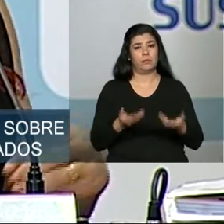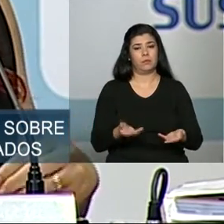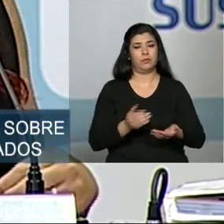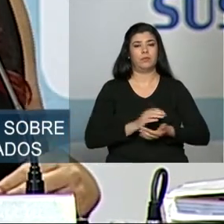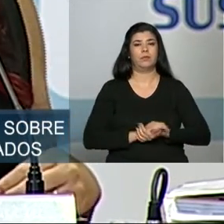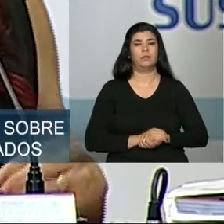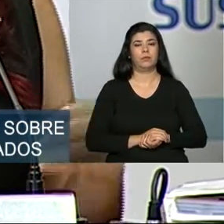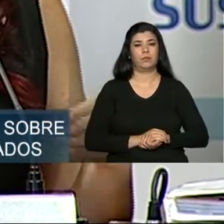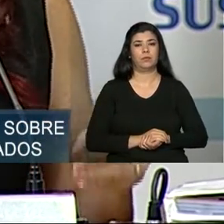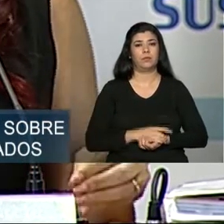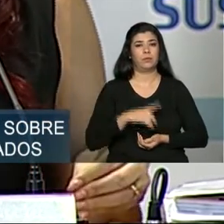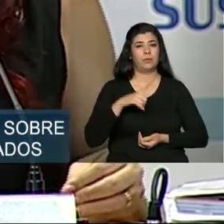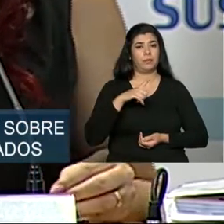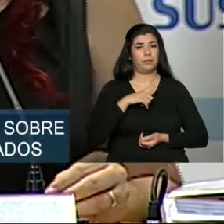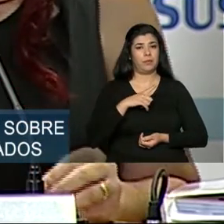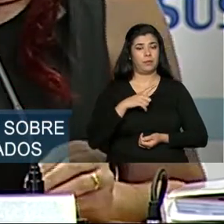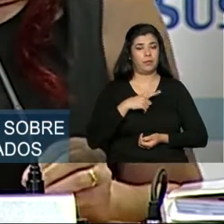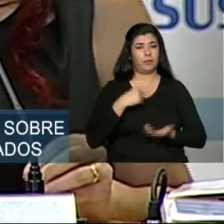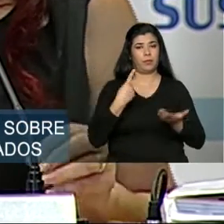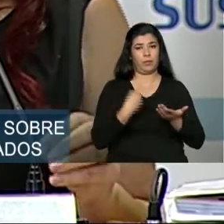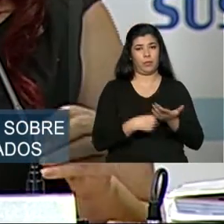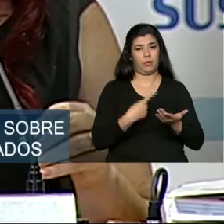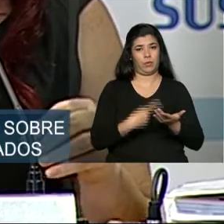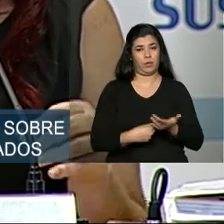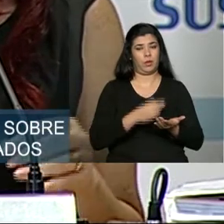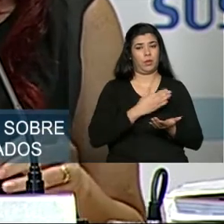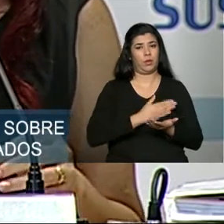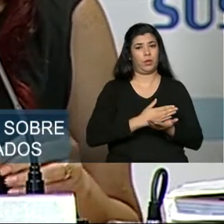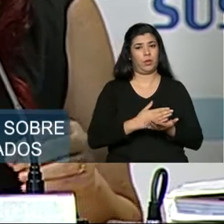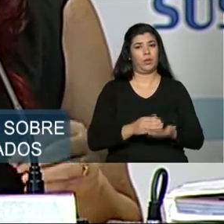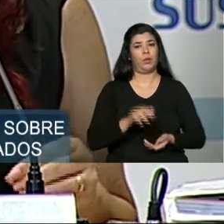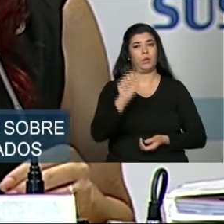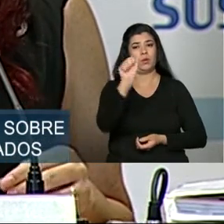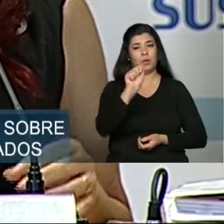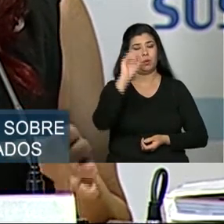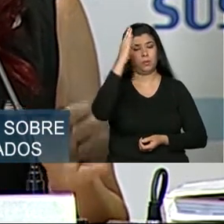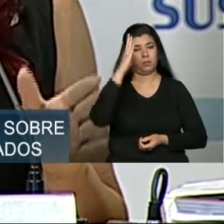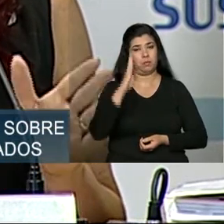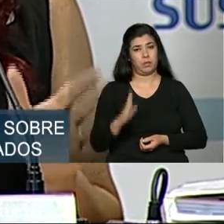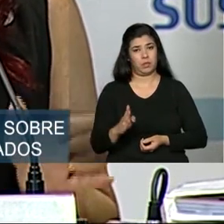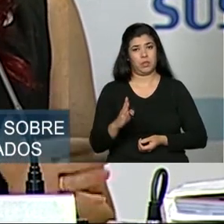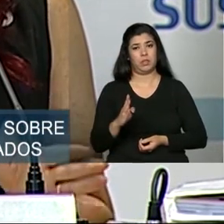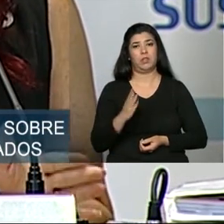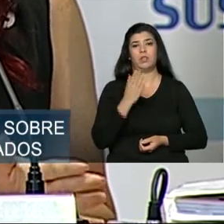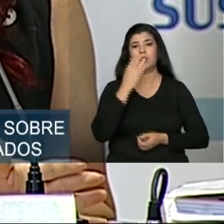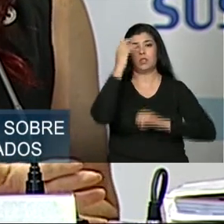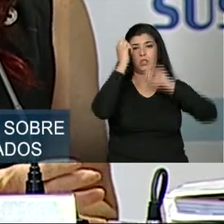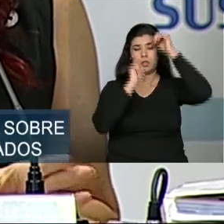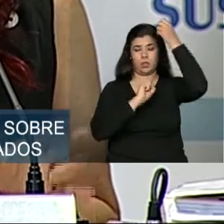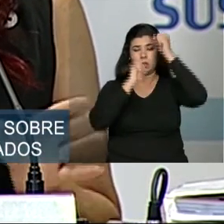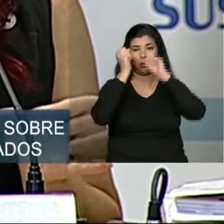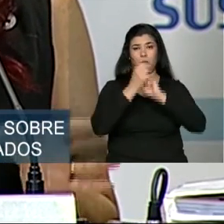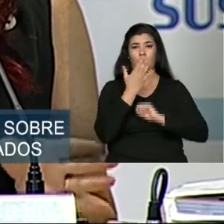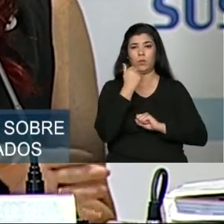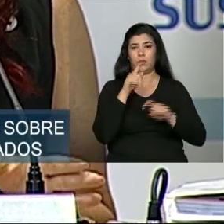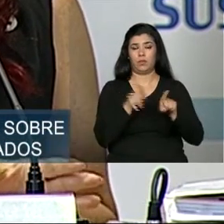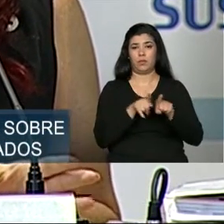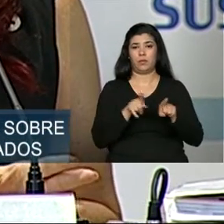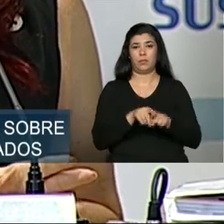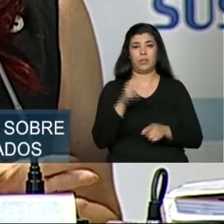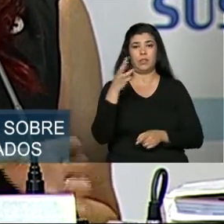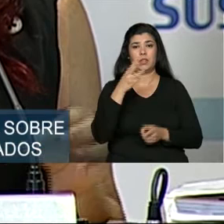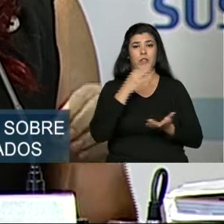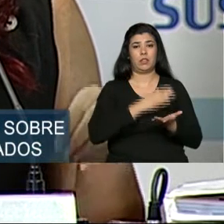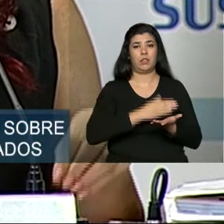há termos em curso firmados com a Associação Brasileira de Indústria de Alimentos, que é a terceira etapa firmada em agosto